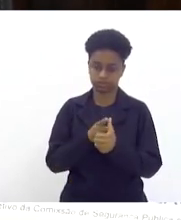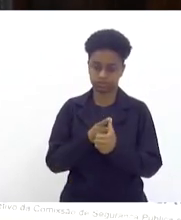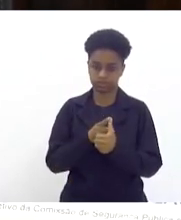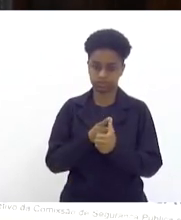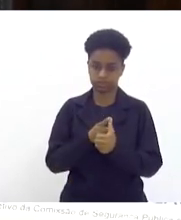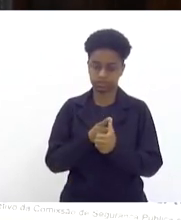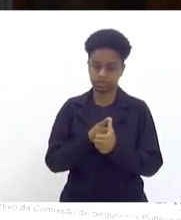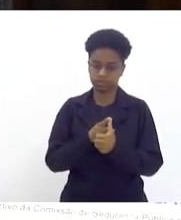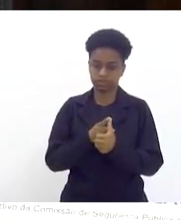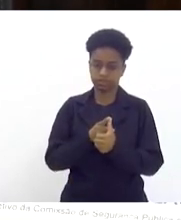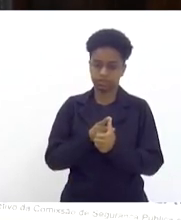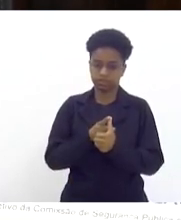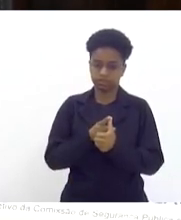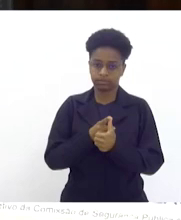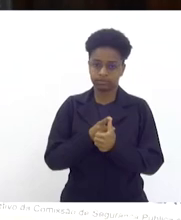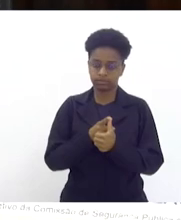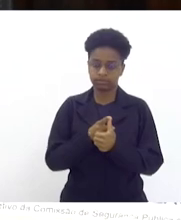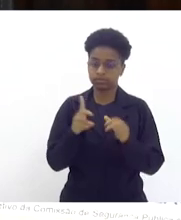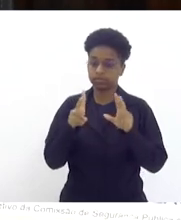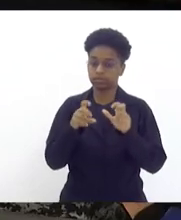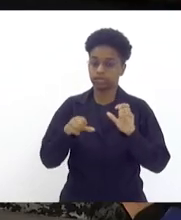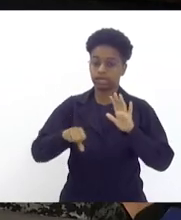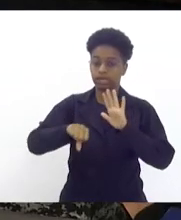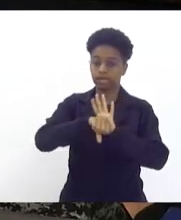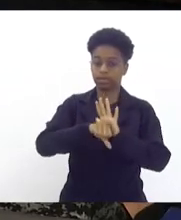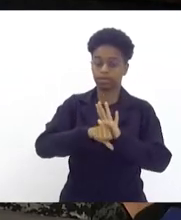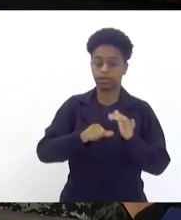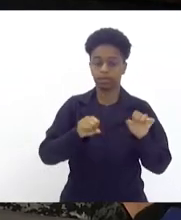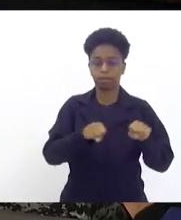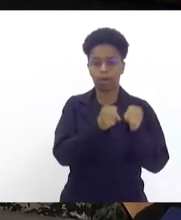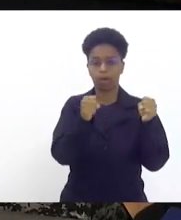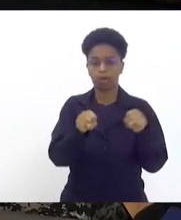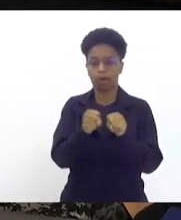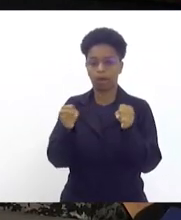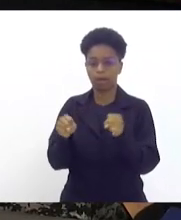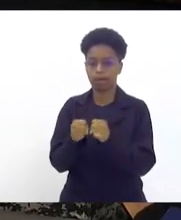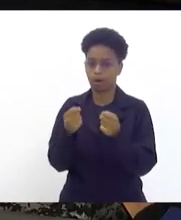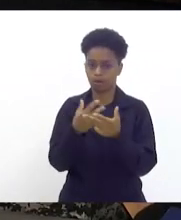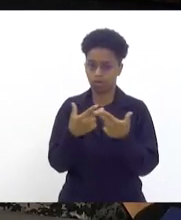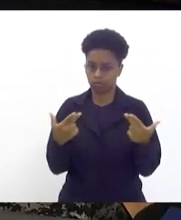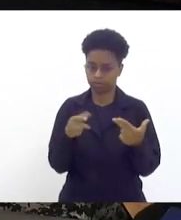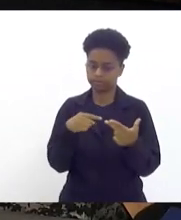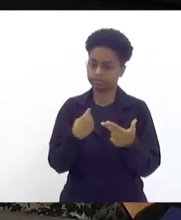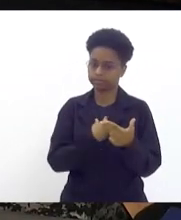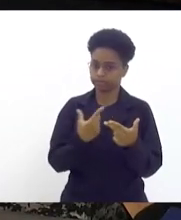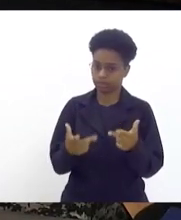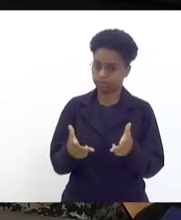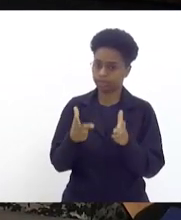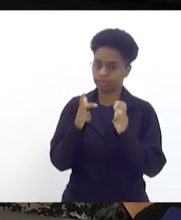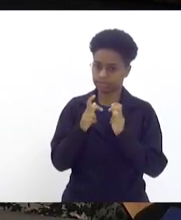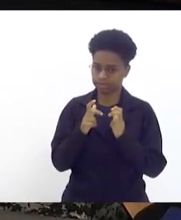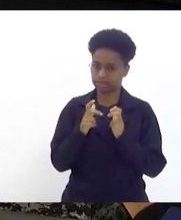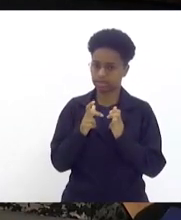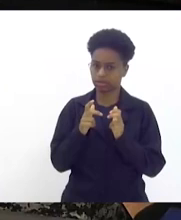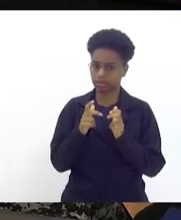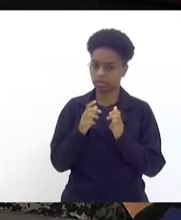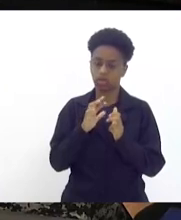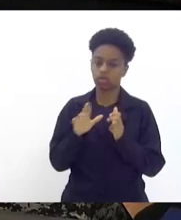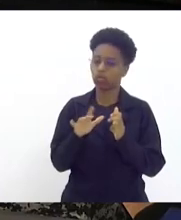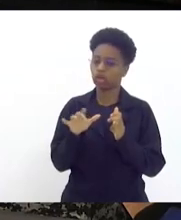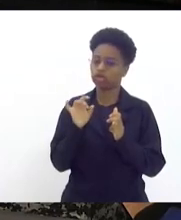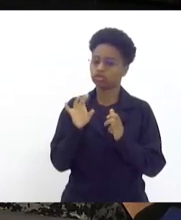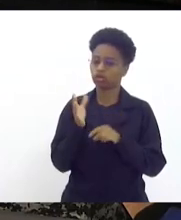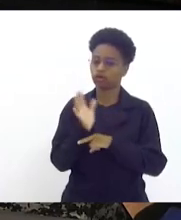essas esses crimes de depredação a gente percebe Não só nos vídeos que